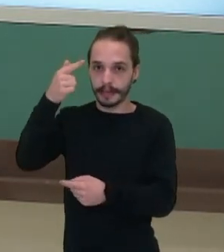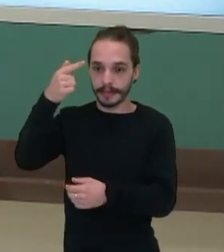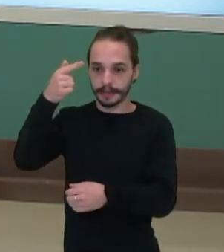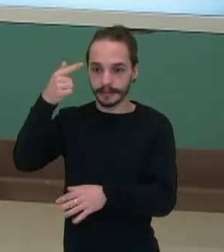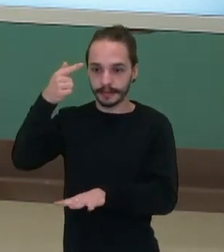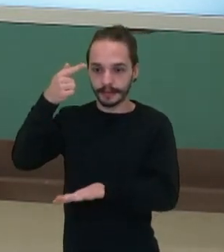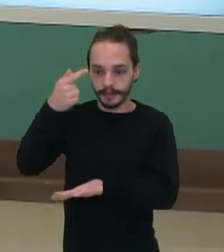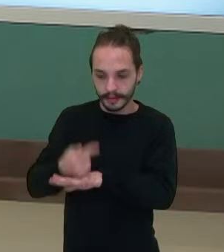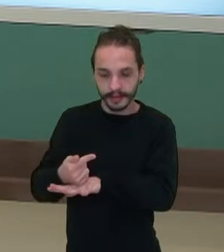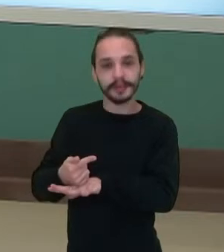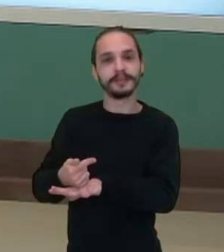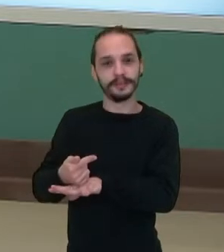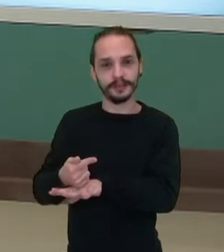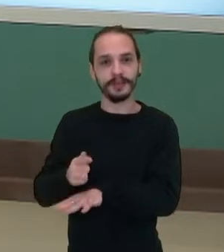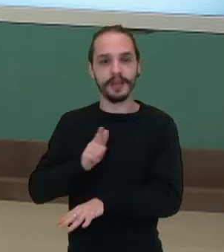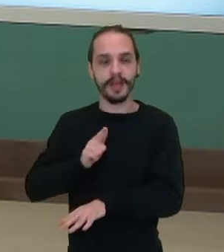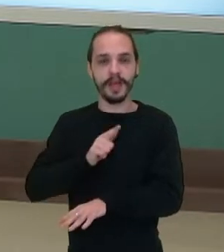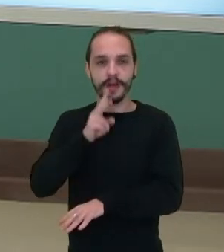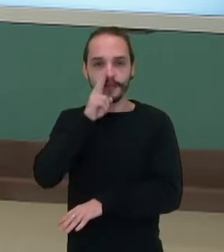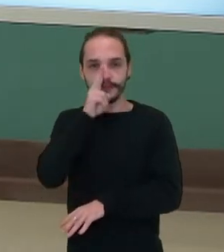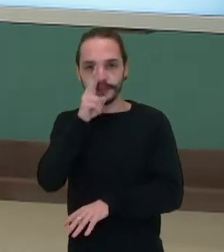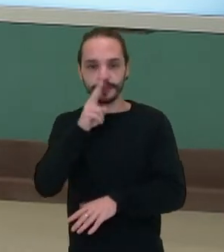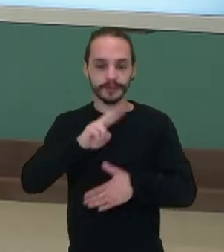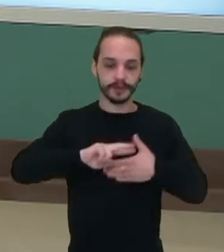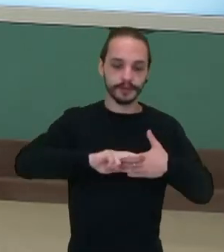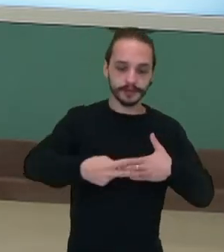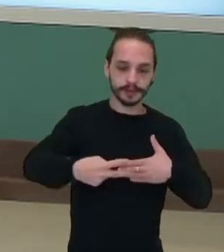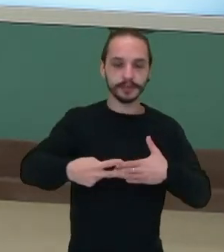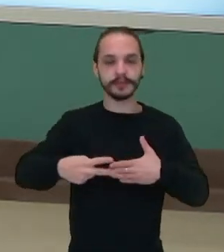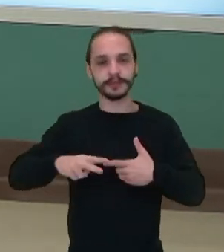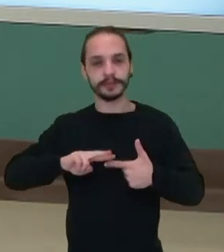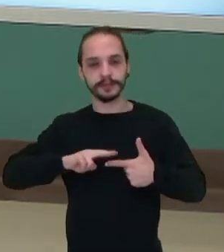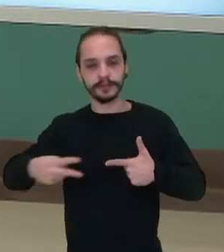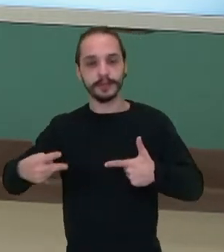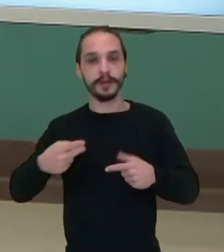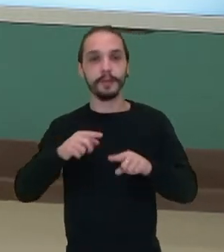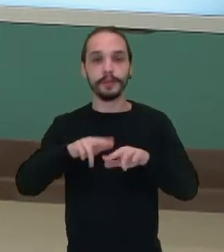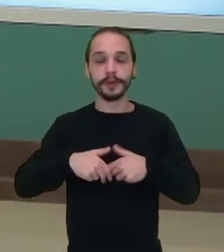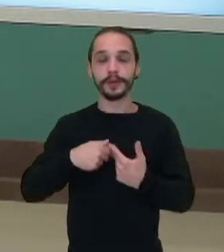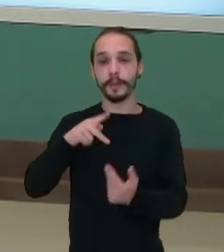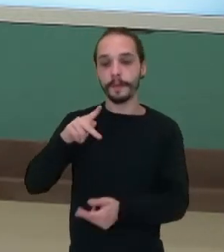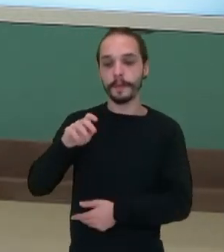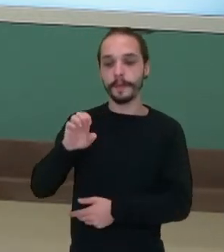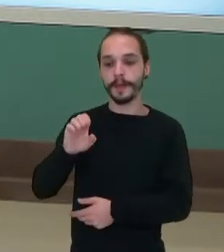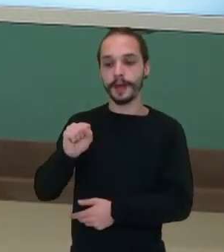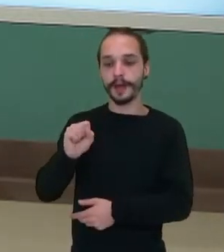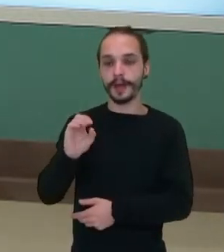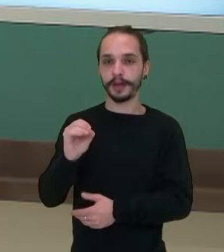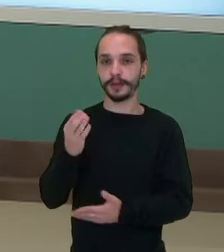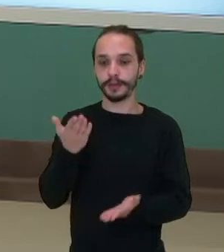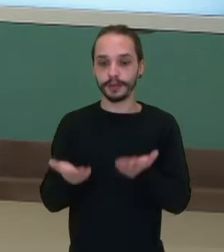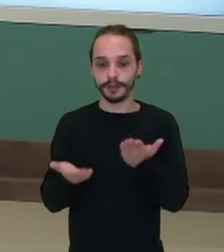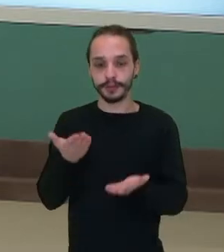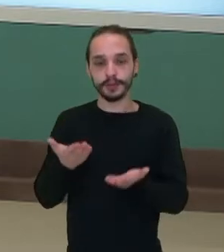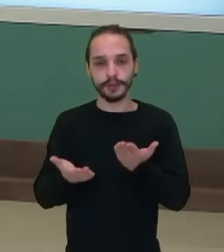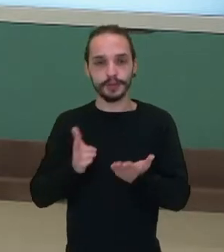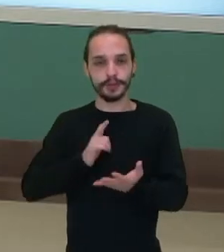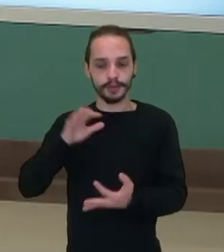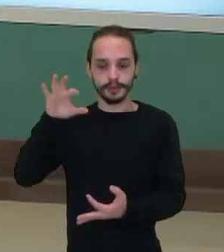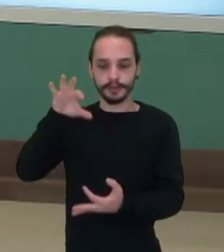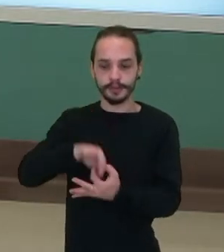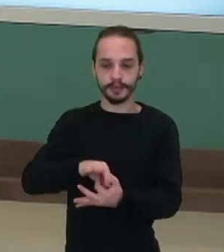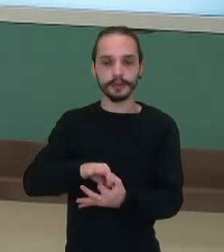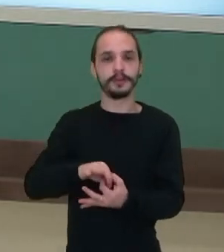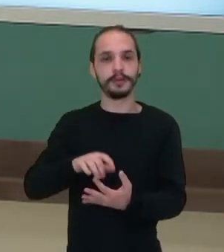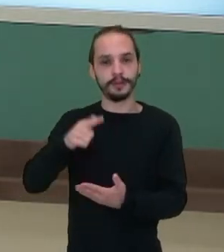ação e reação, certo? Por isso que a gente diz que peso ela é uma força. Ela é uma força relacionada com a